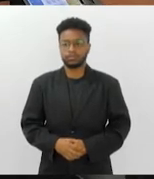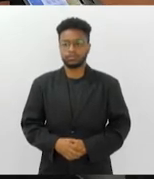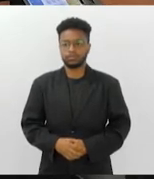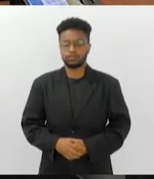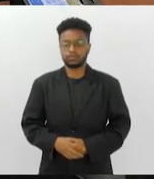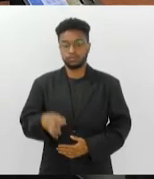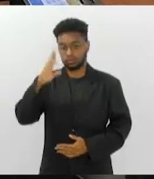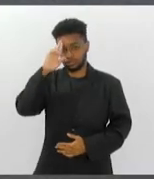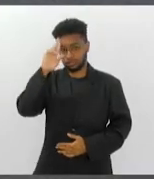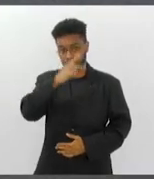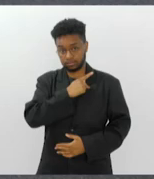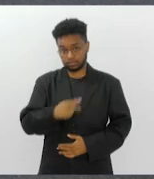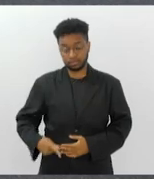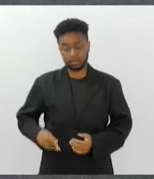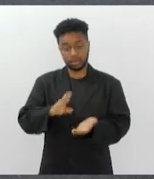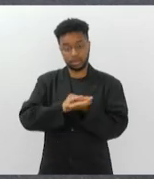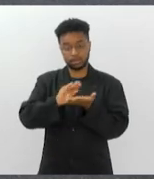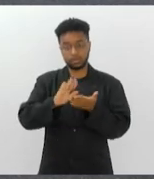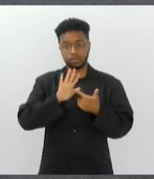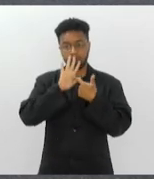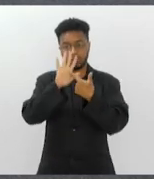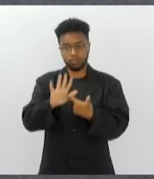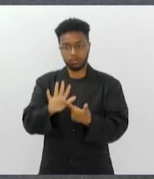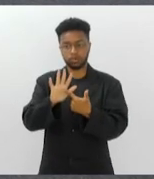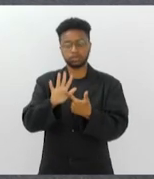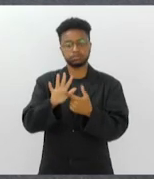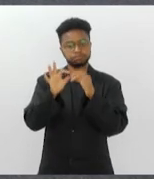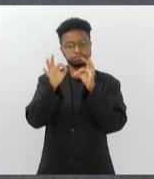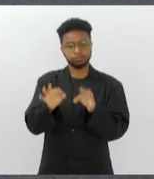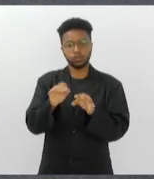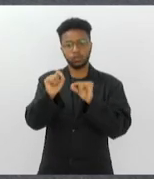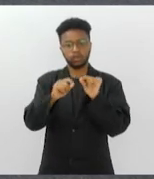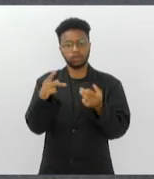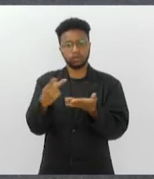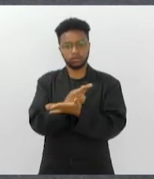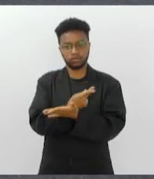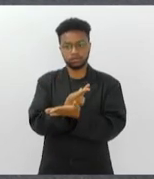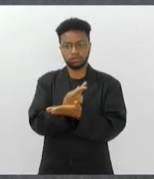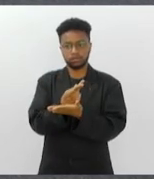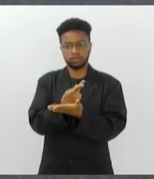Senhor presidente, a ata reflete a reflexão do ocorrido na